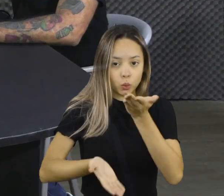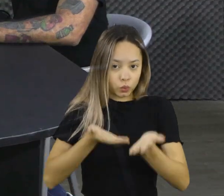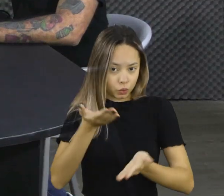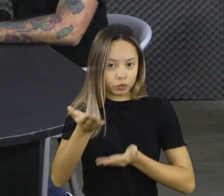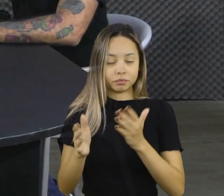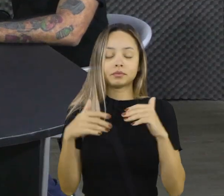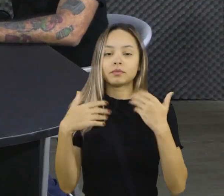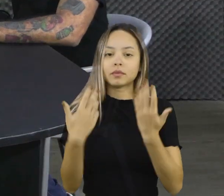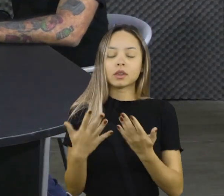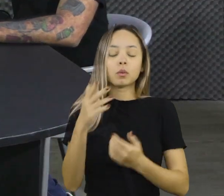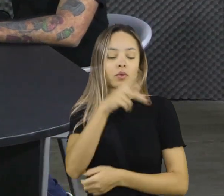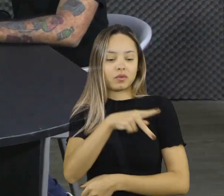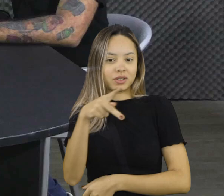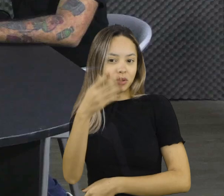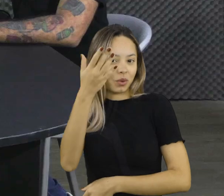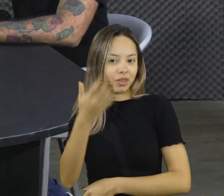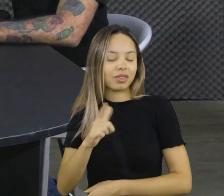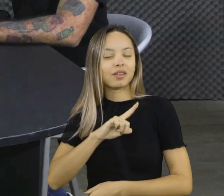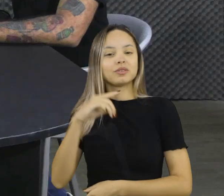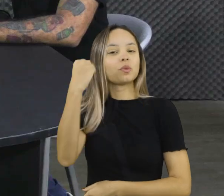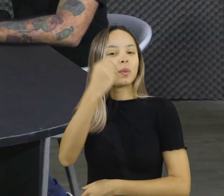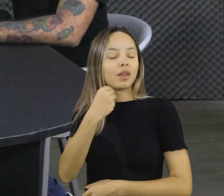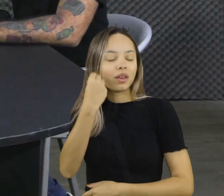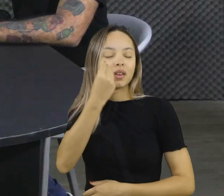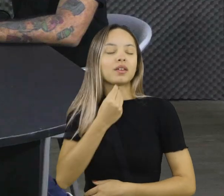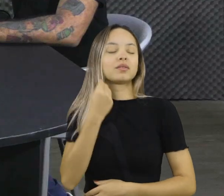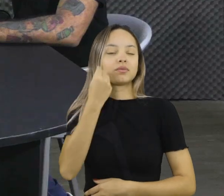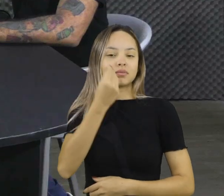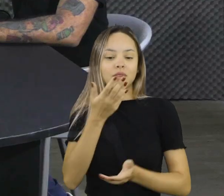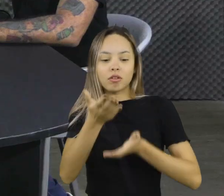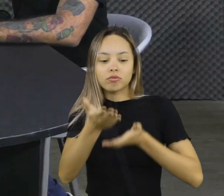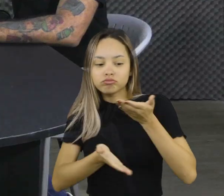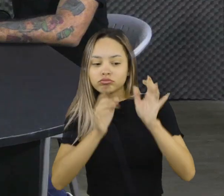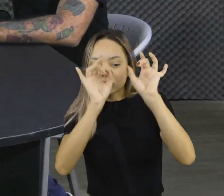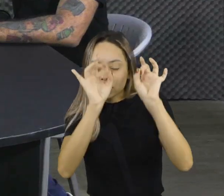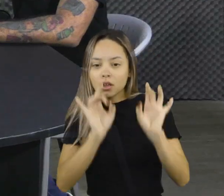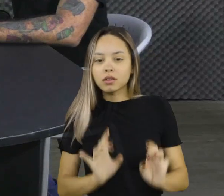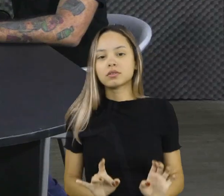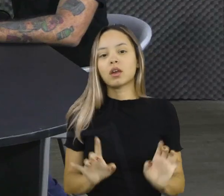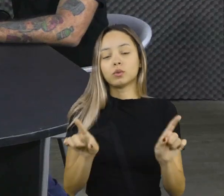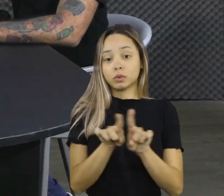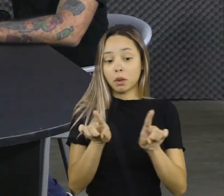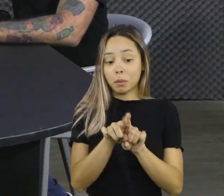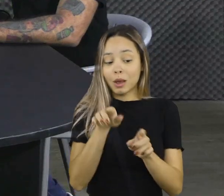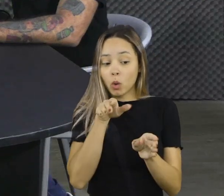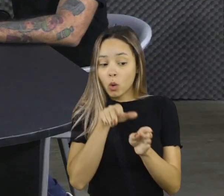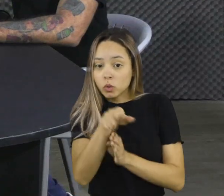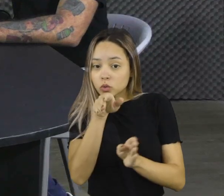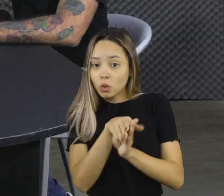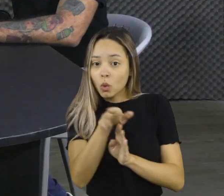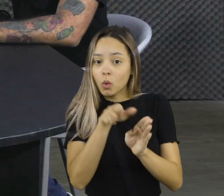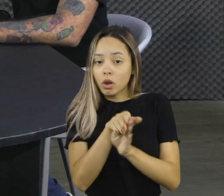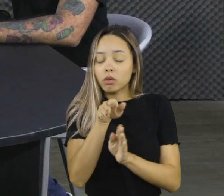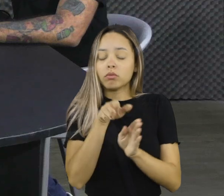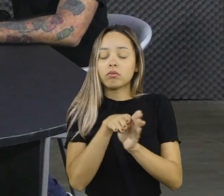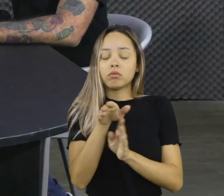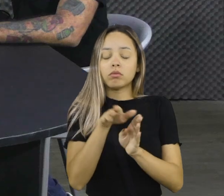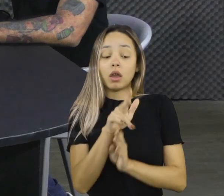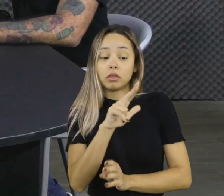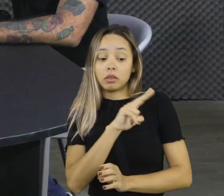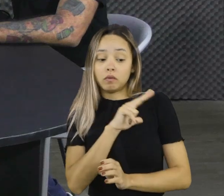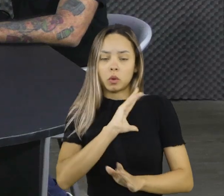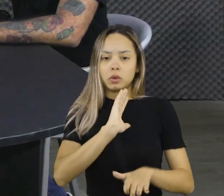tem experiência em atendimento educacional especializado e com consultoria na construção do Plano Individual de Desenvolvimento. É